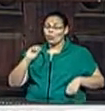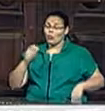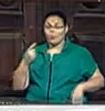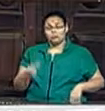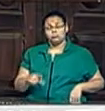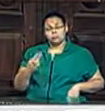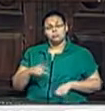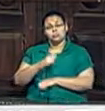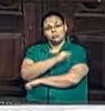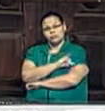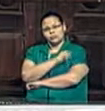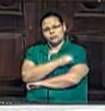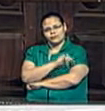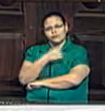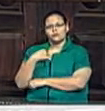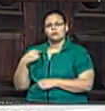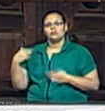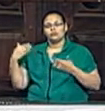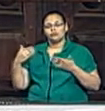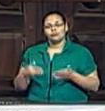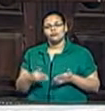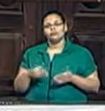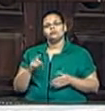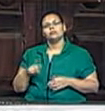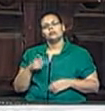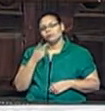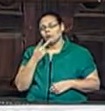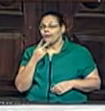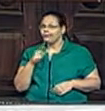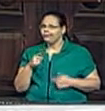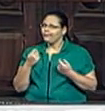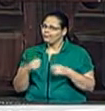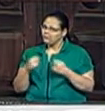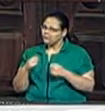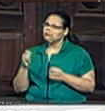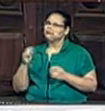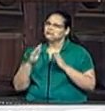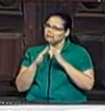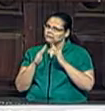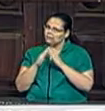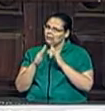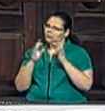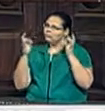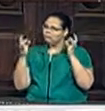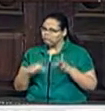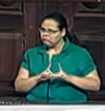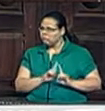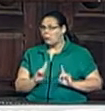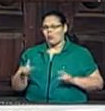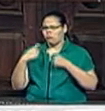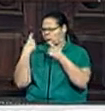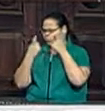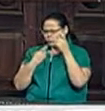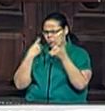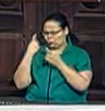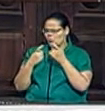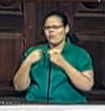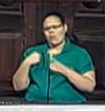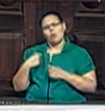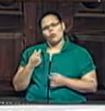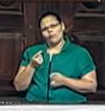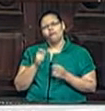cidade do Rio de Janeiro, que chega um agente do Estado e diz: você vai sair de sua casa, mas não se preocupe, eu vou